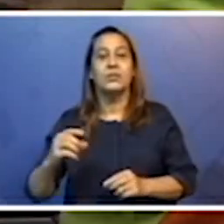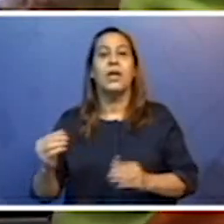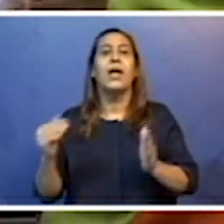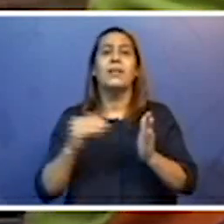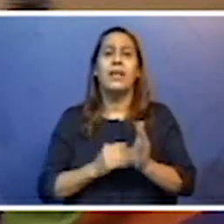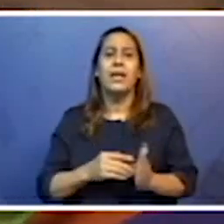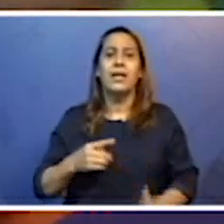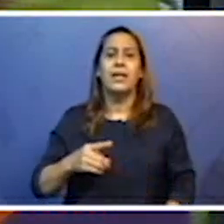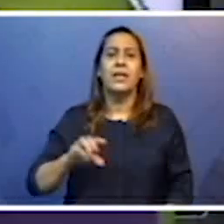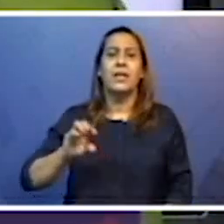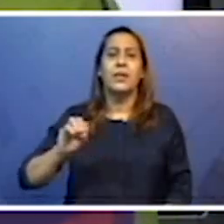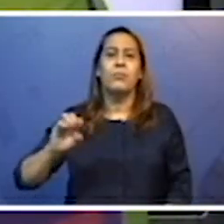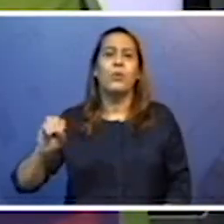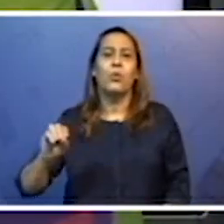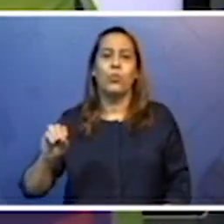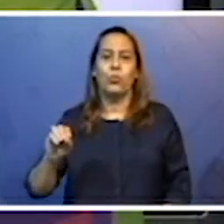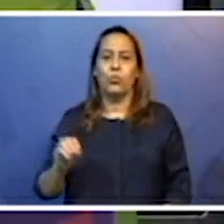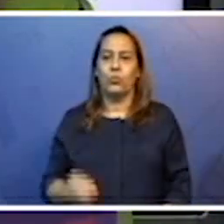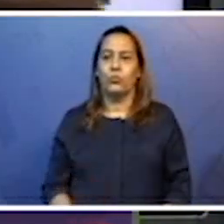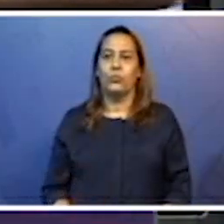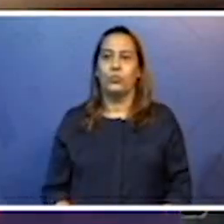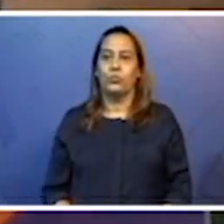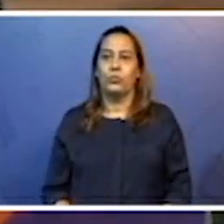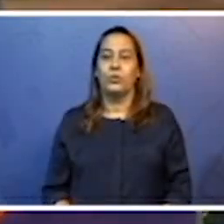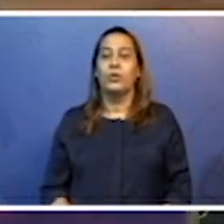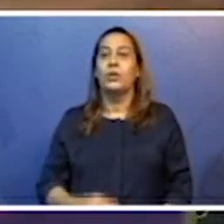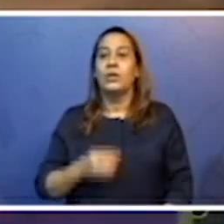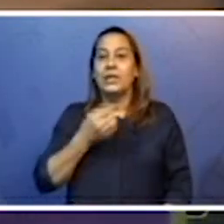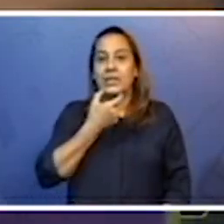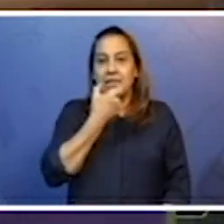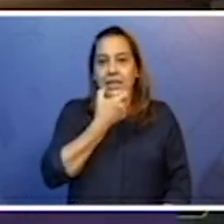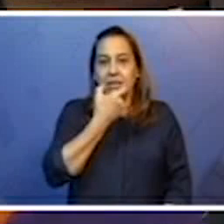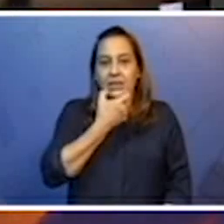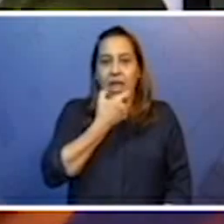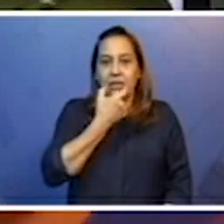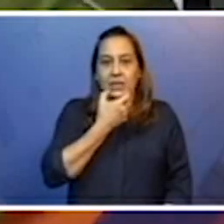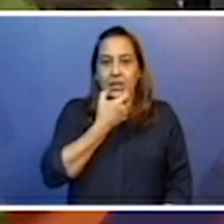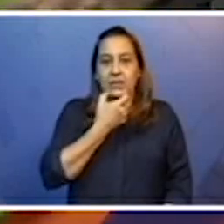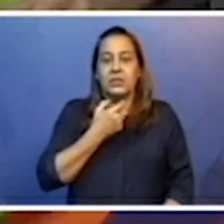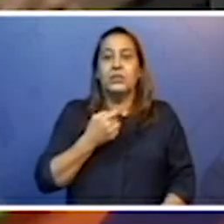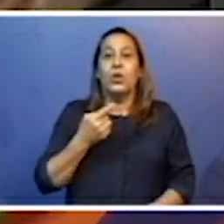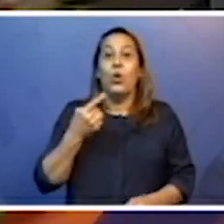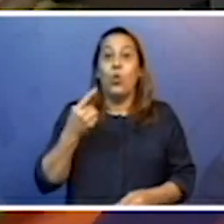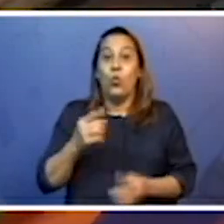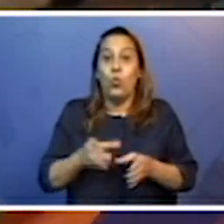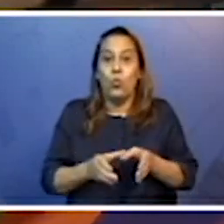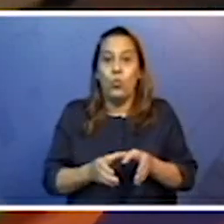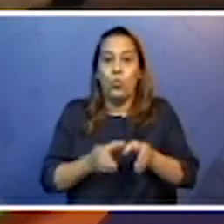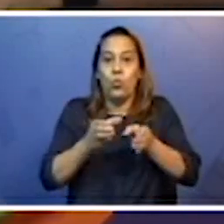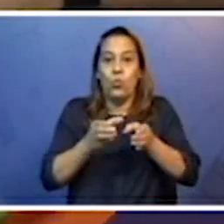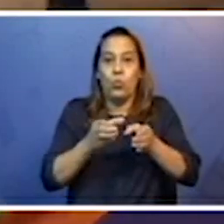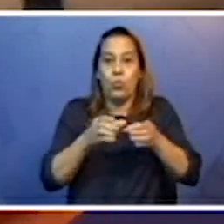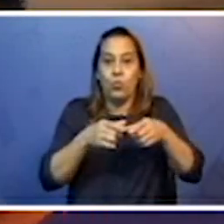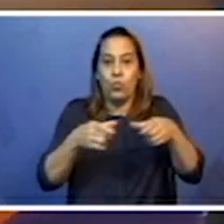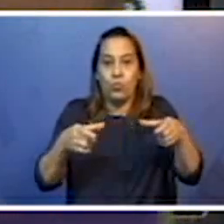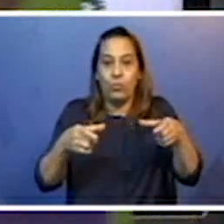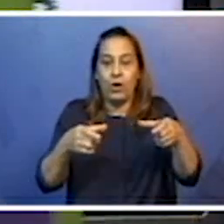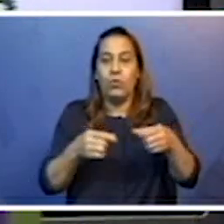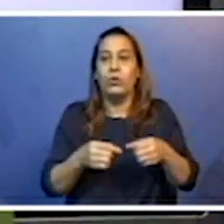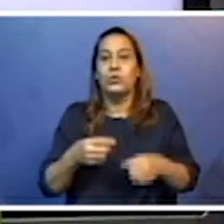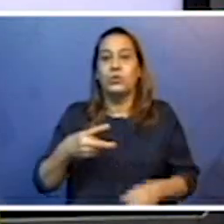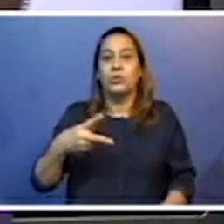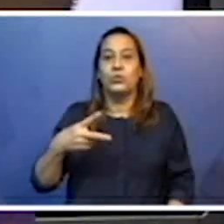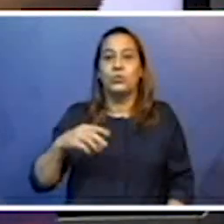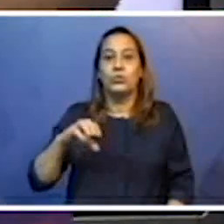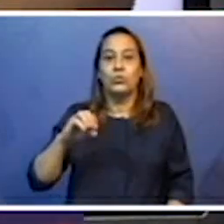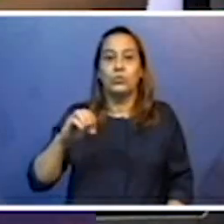um pacote, ó, esse pacotinho tem 200 gramas. Um pacote de 200 gramas chegou no